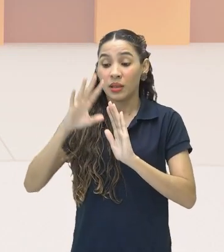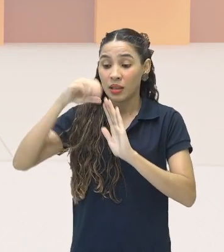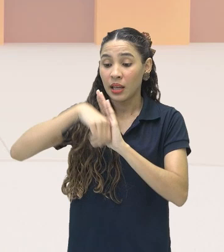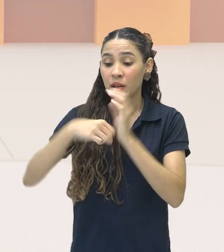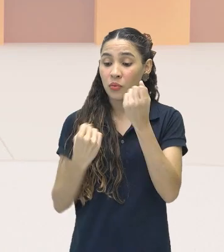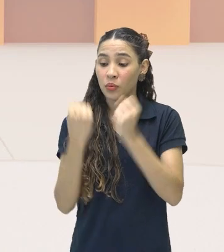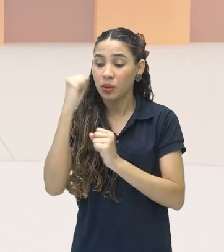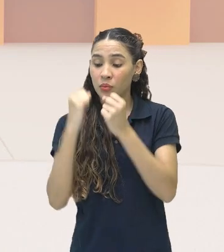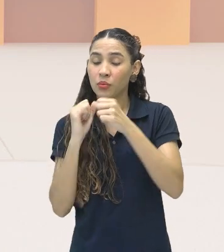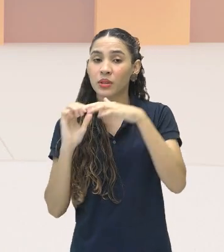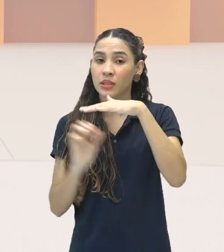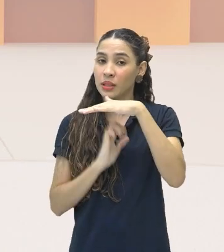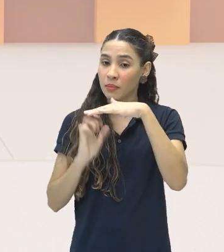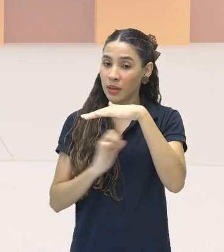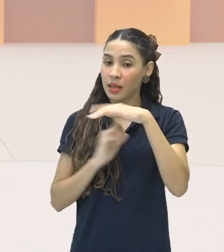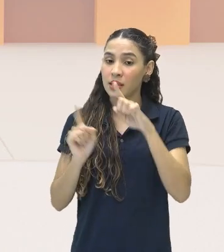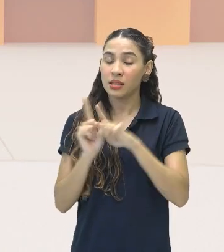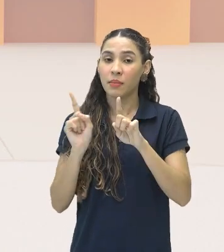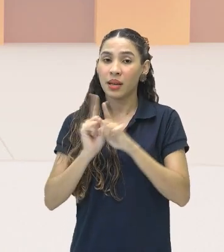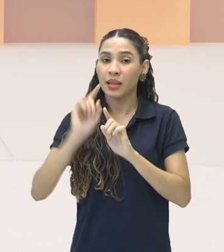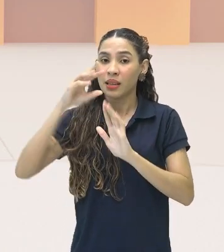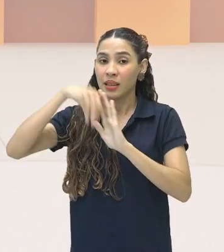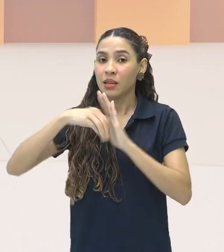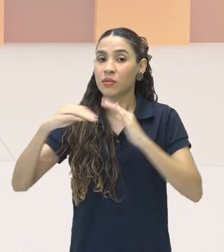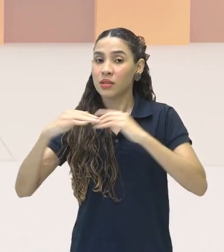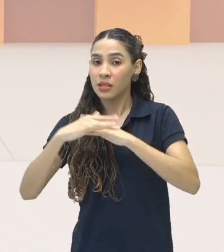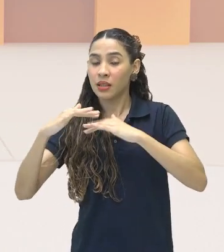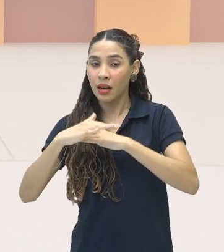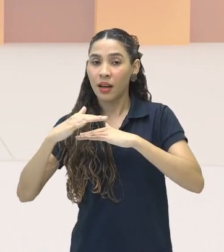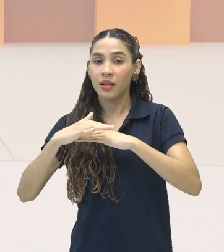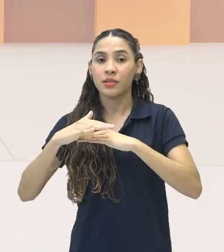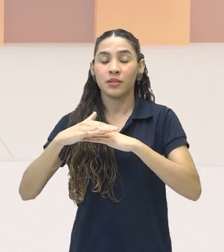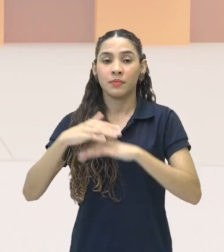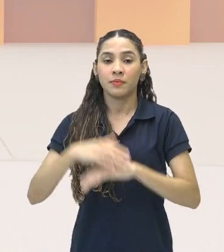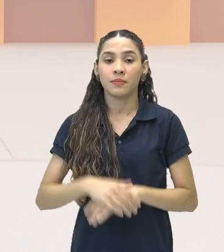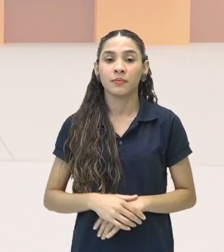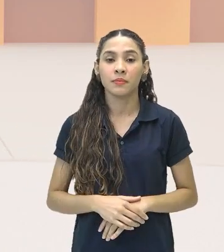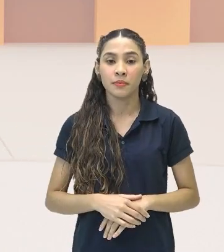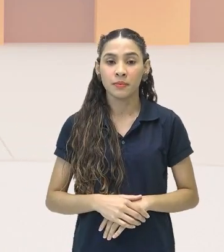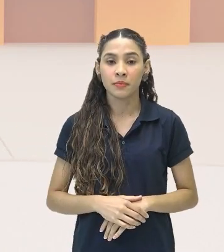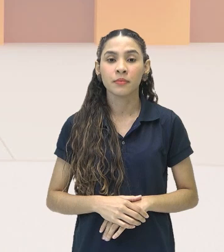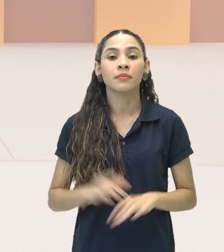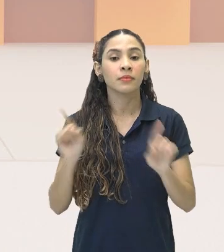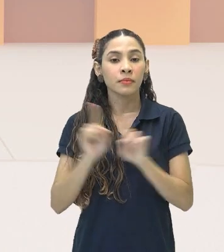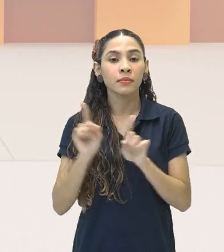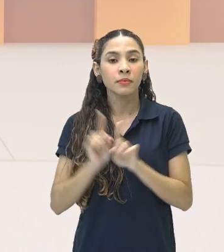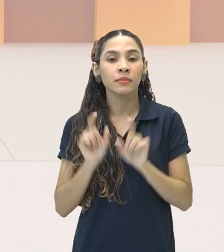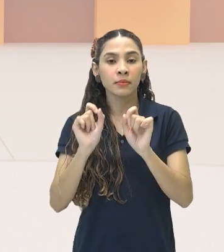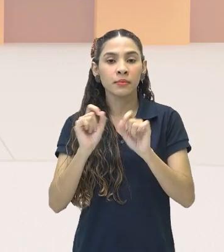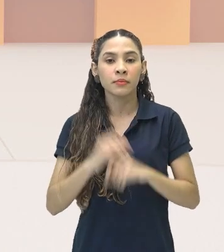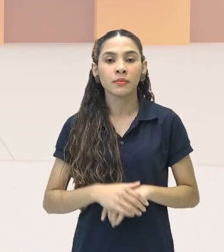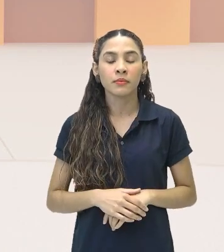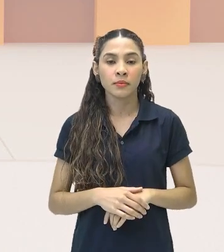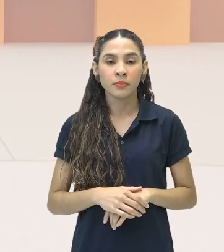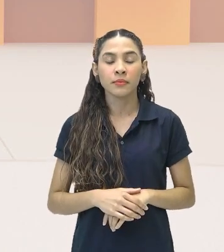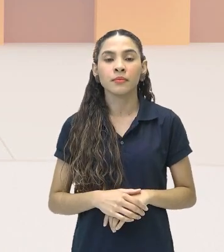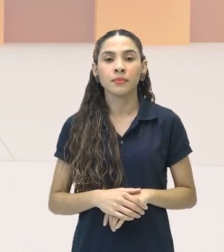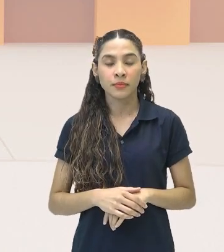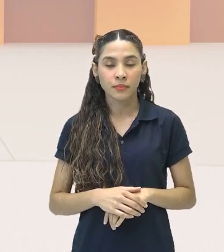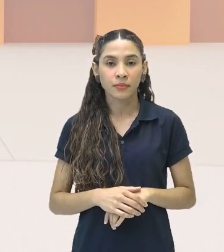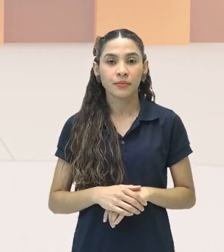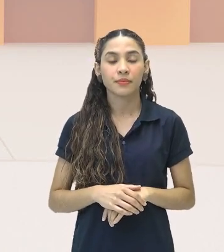indústrias, fábricas, na cidade que elas se encontram. E também,